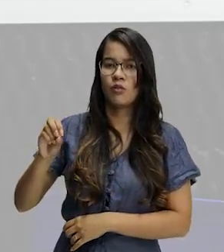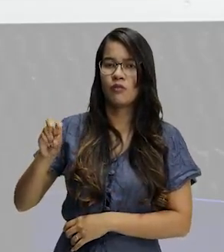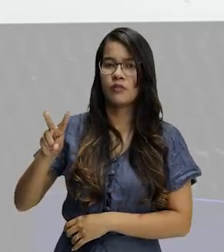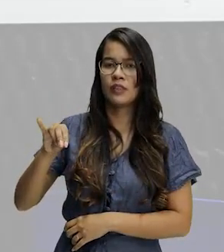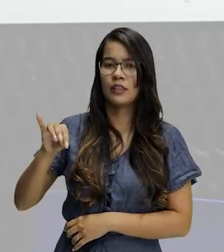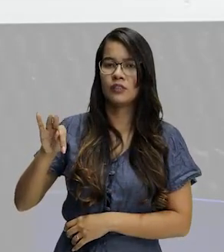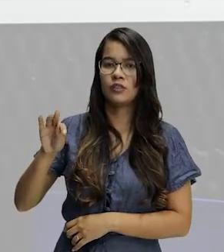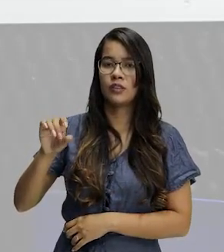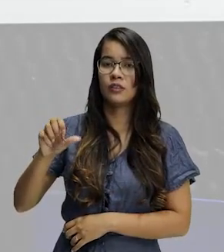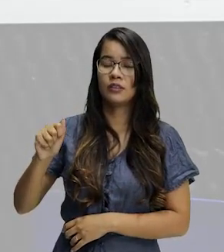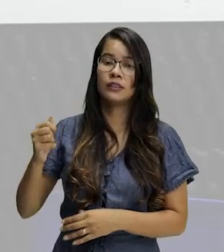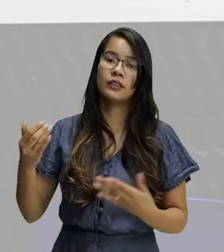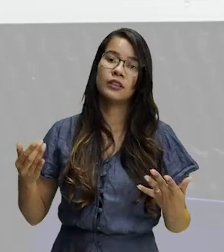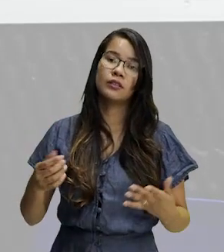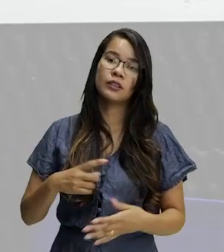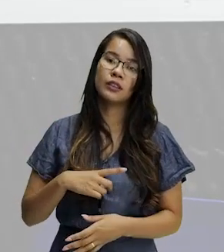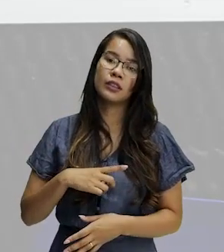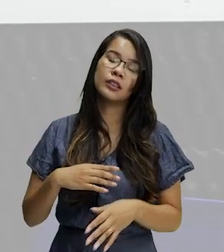União Soviética